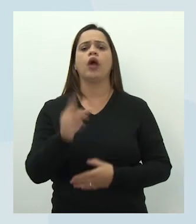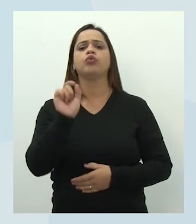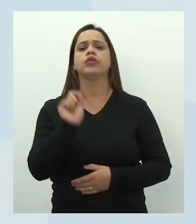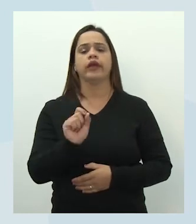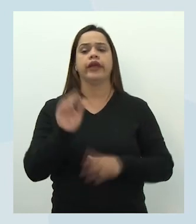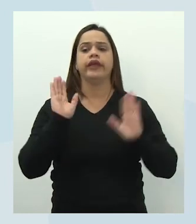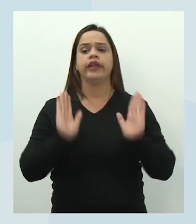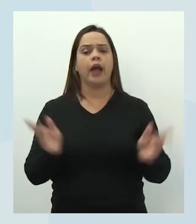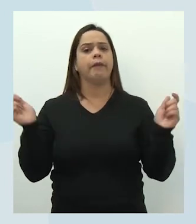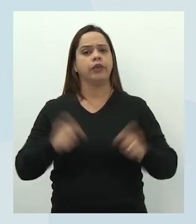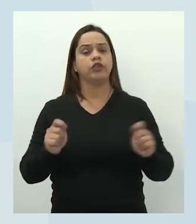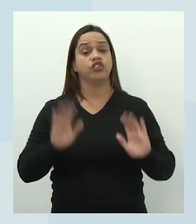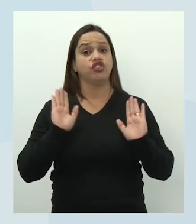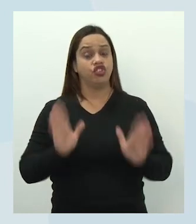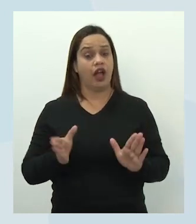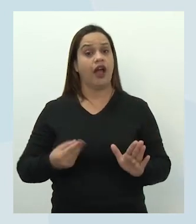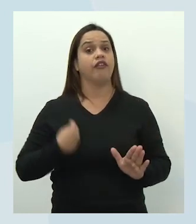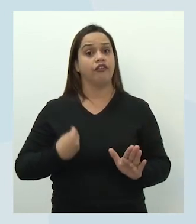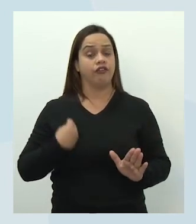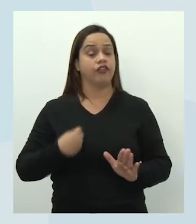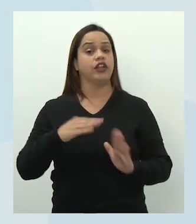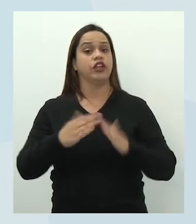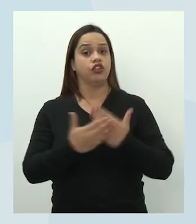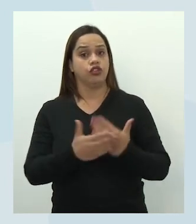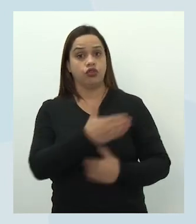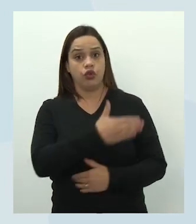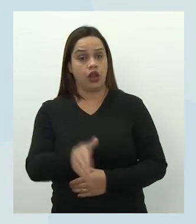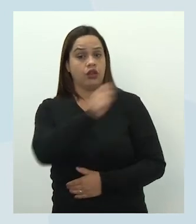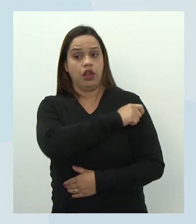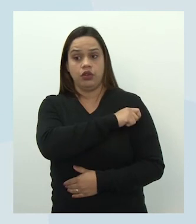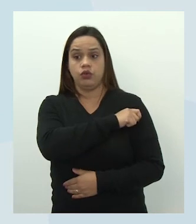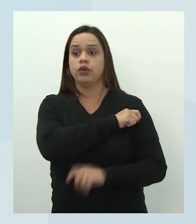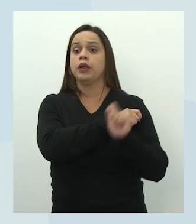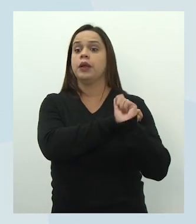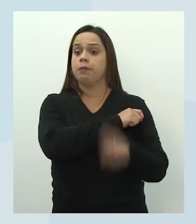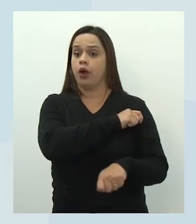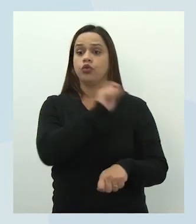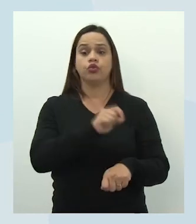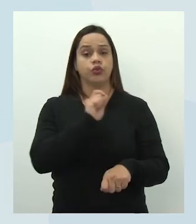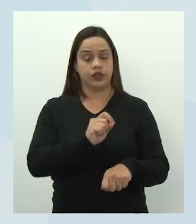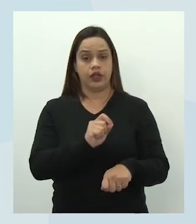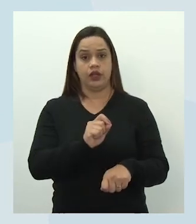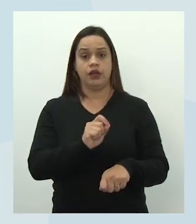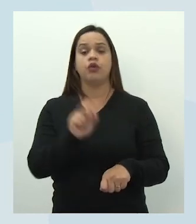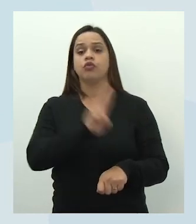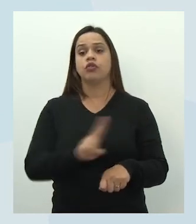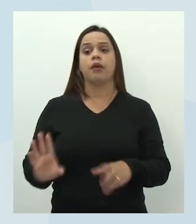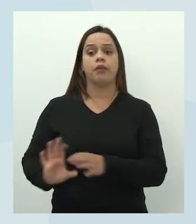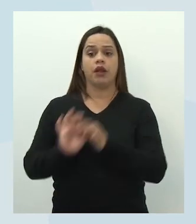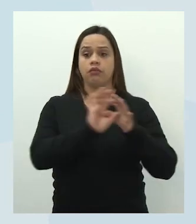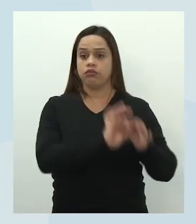possivelmente fizeram parte da vida escolar dos estudantes e que podem ser usadas para